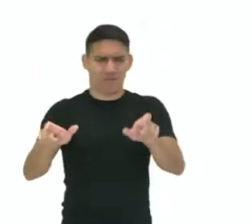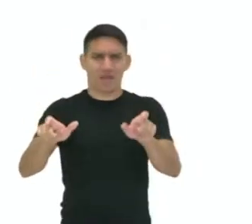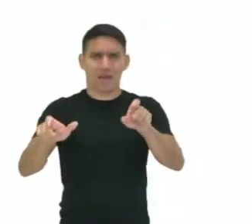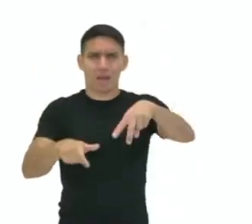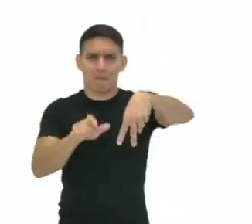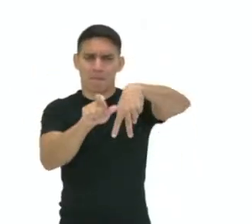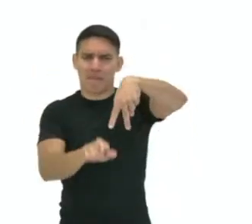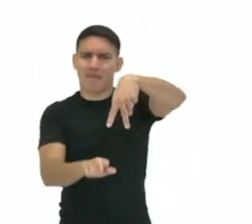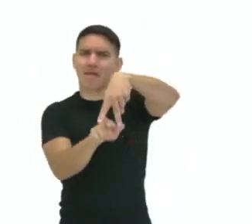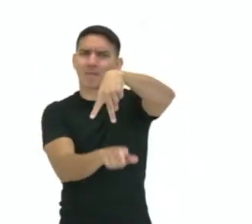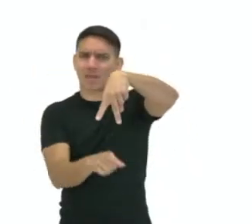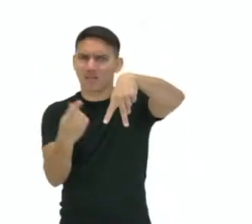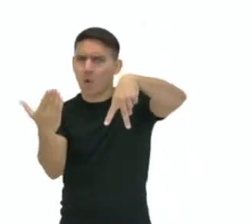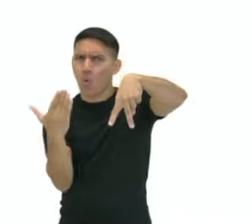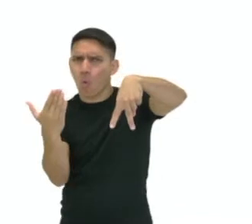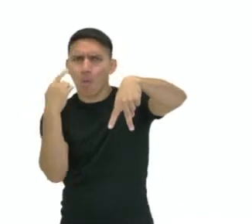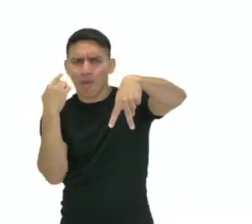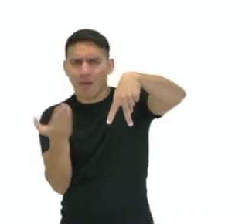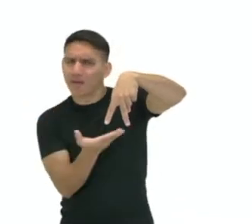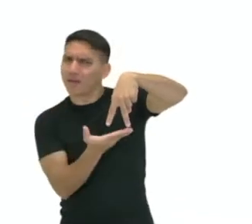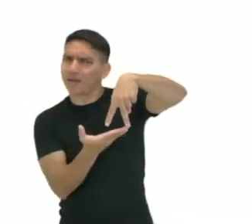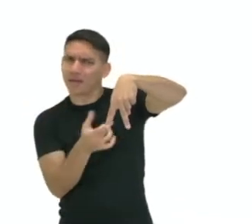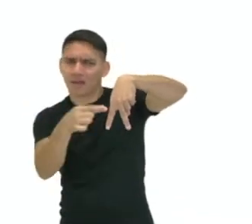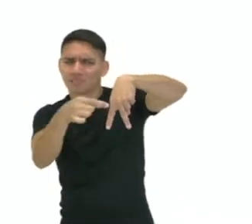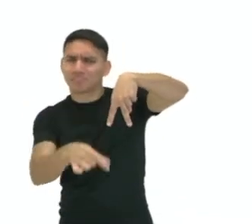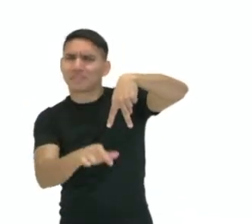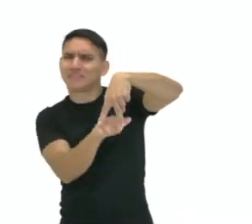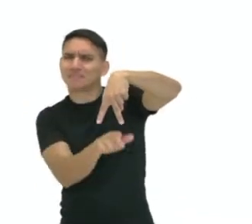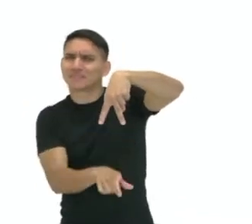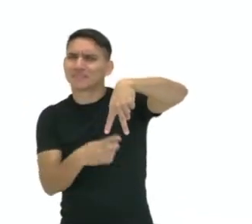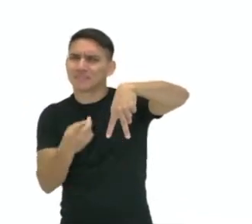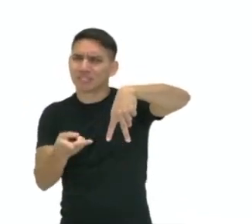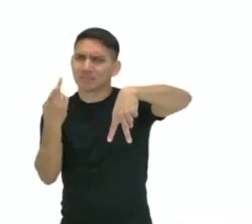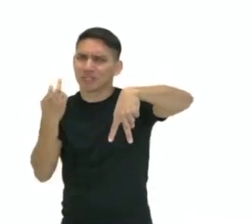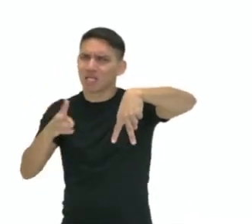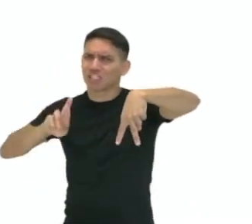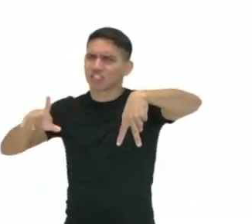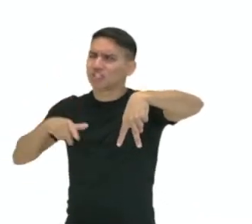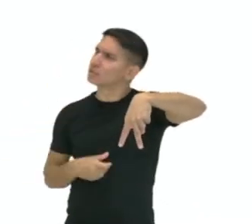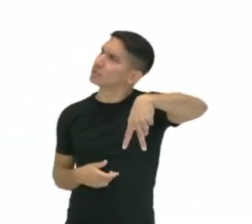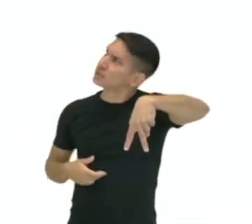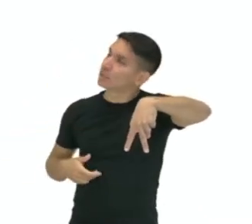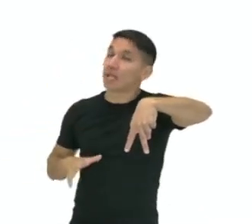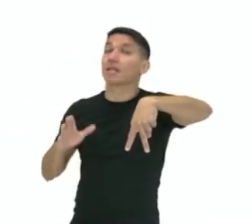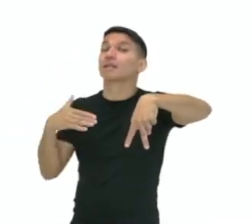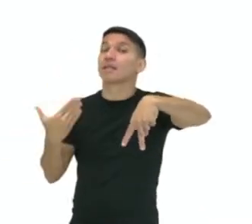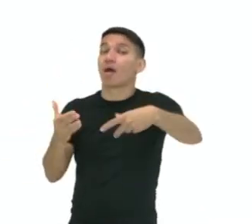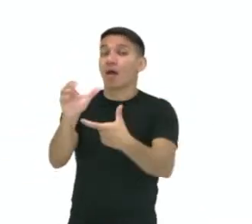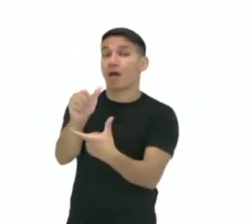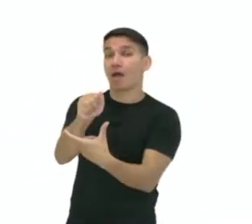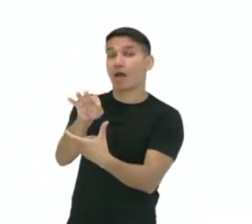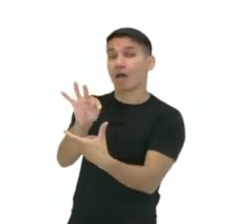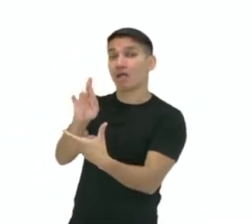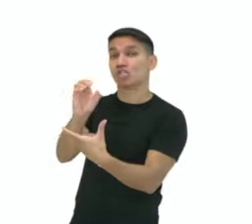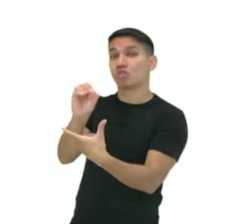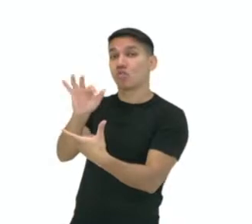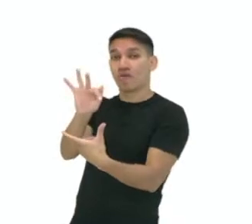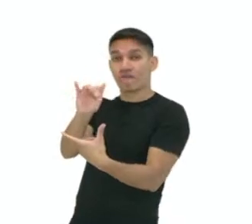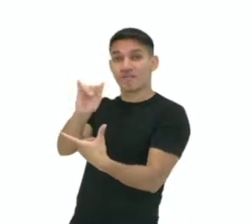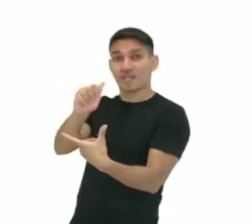direita? Você percebe alguma diferença? Então, a atrofia muscular é o quê? É